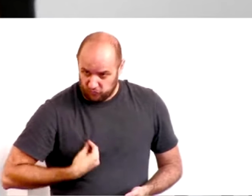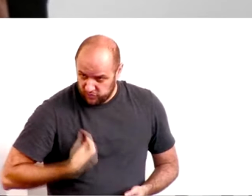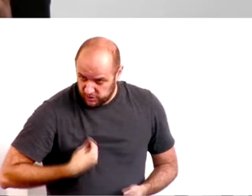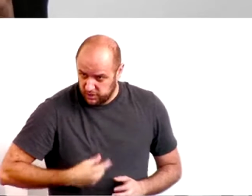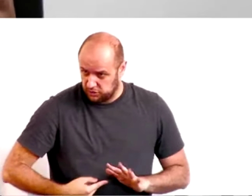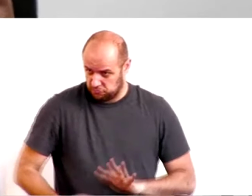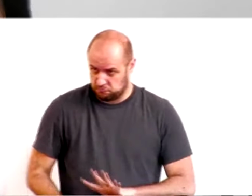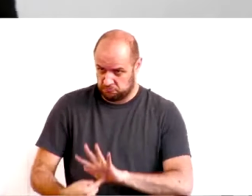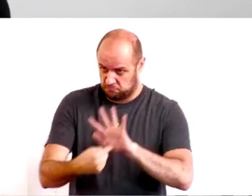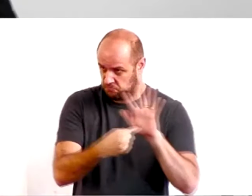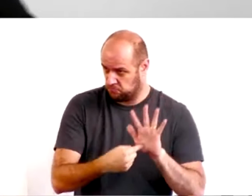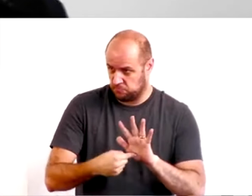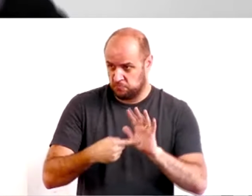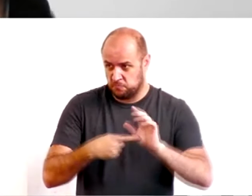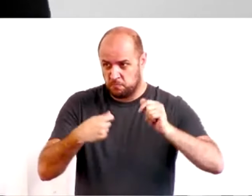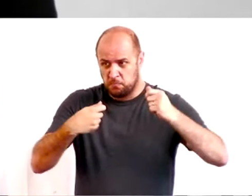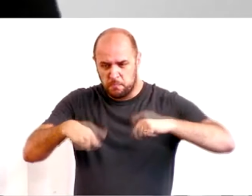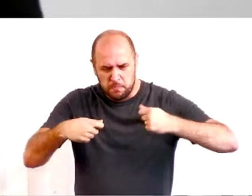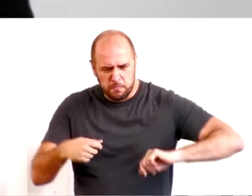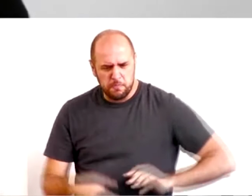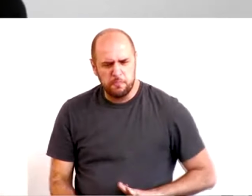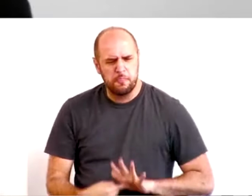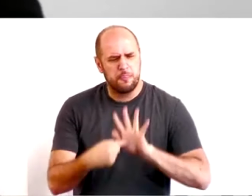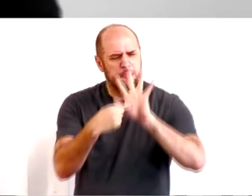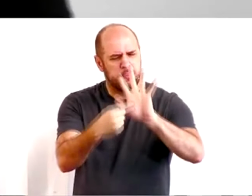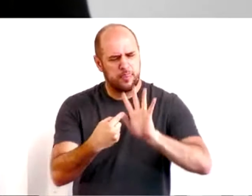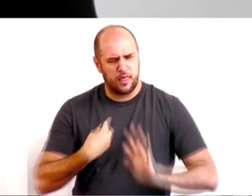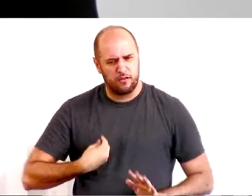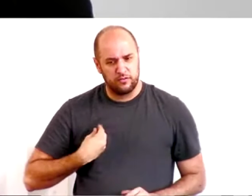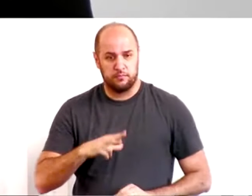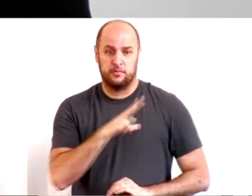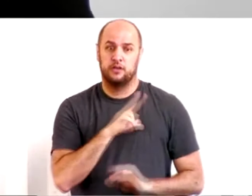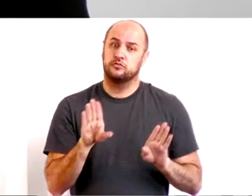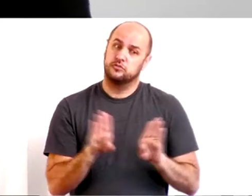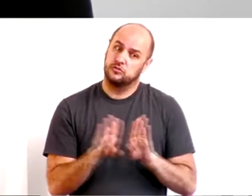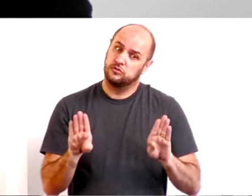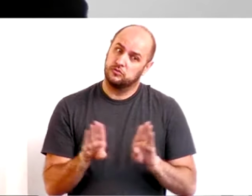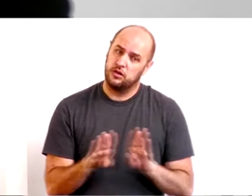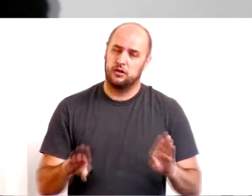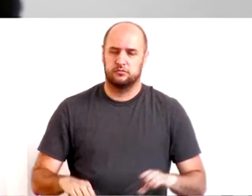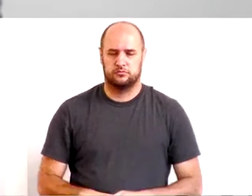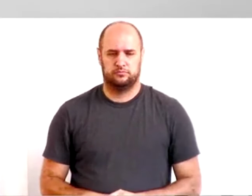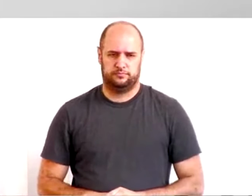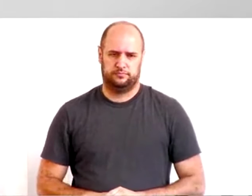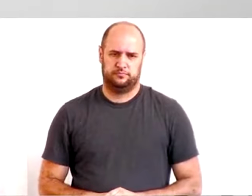pública deve ser uma expressão da nossa vida particular, privada.